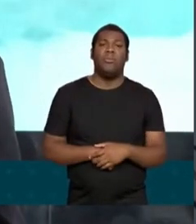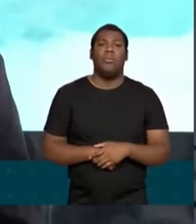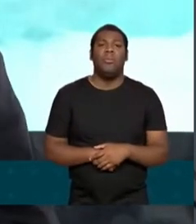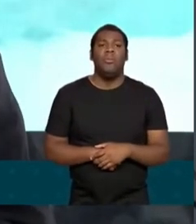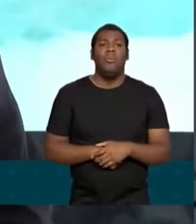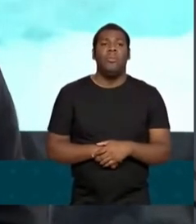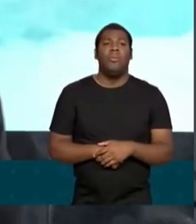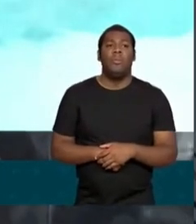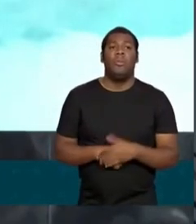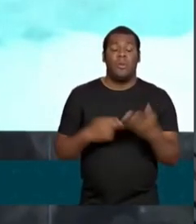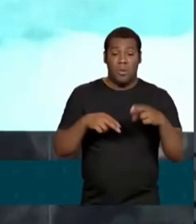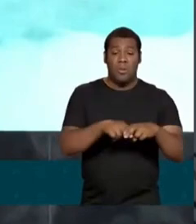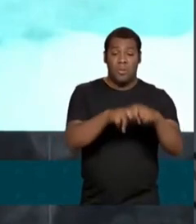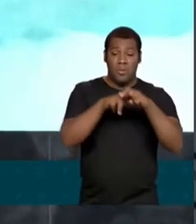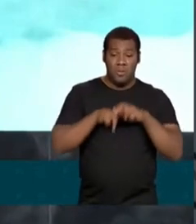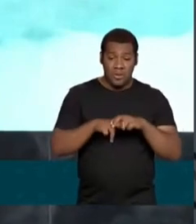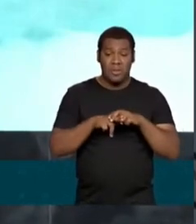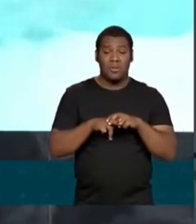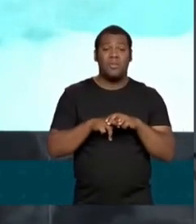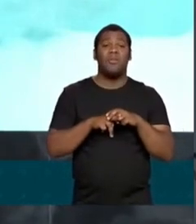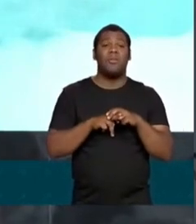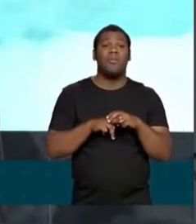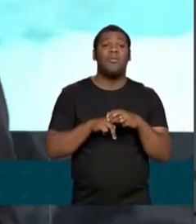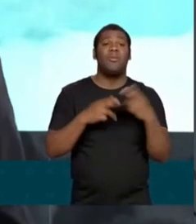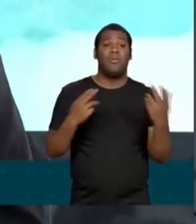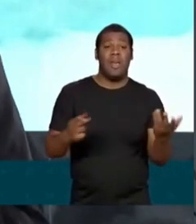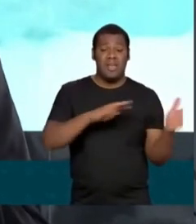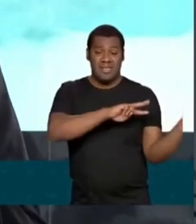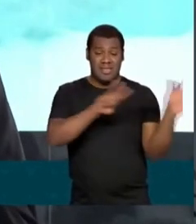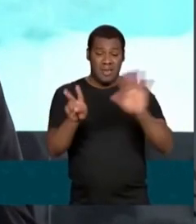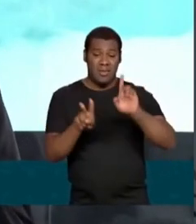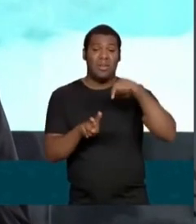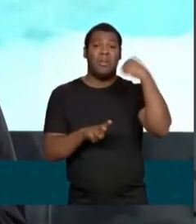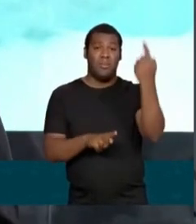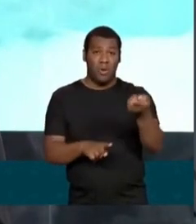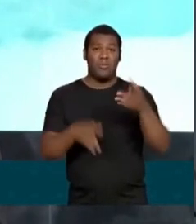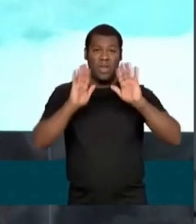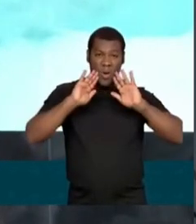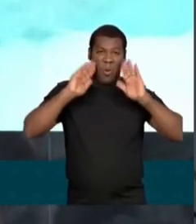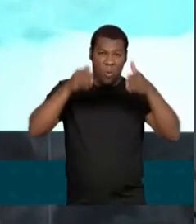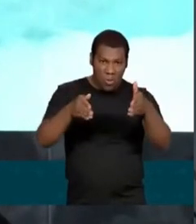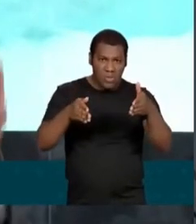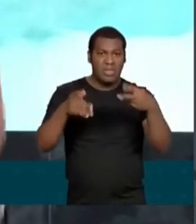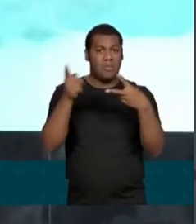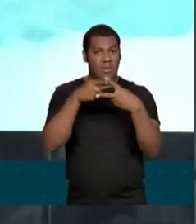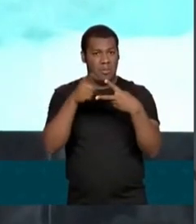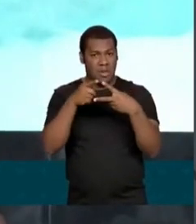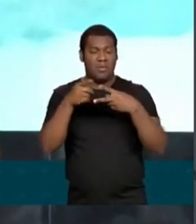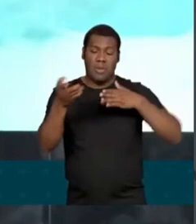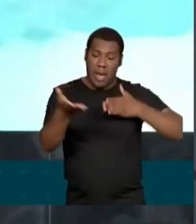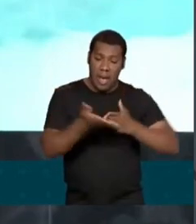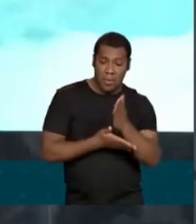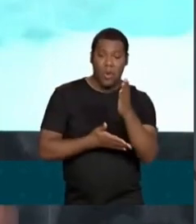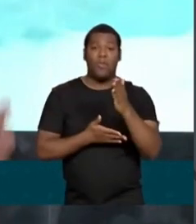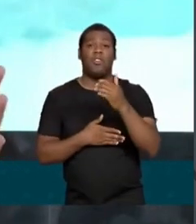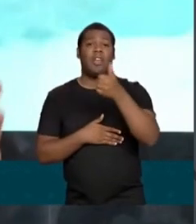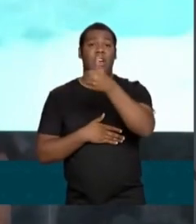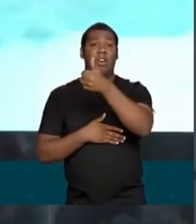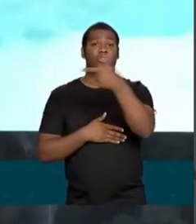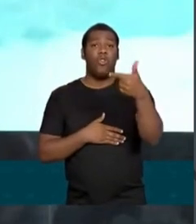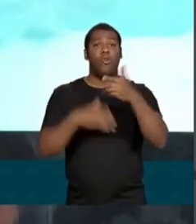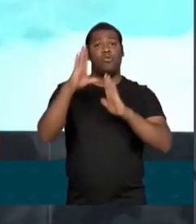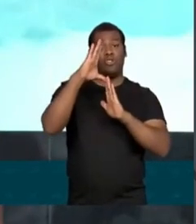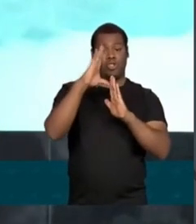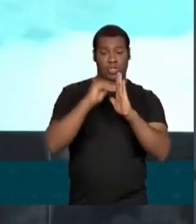o que faz né passar da semana santa que a gente possa se dedicar a duas questões centrais aprovação dos 12